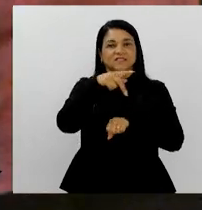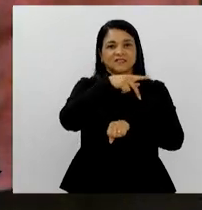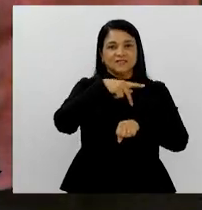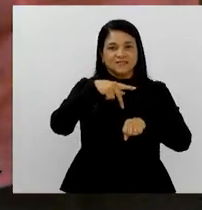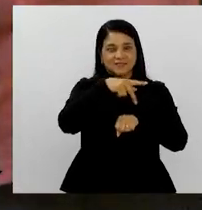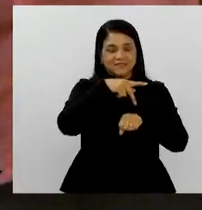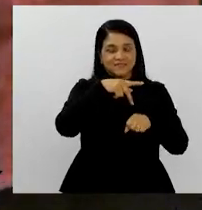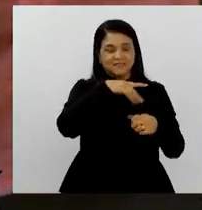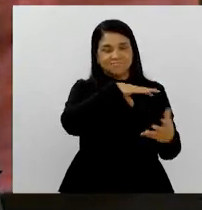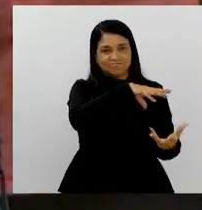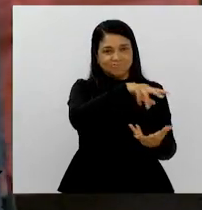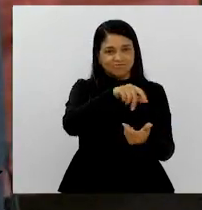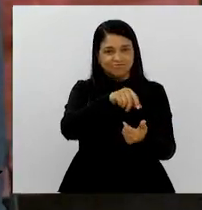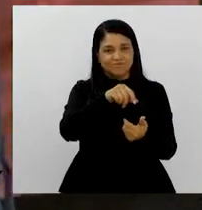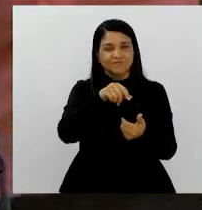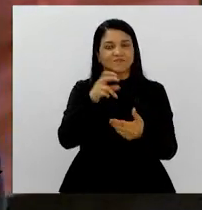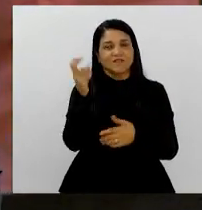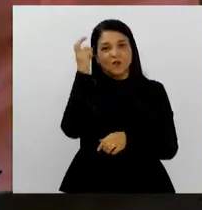que está ali.